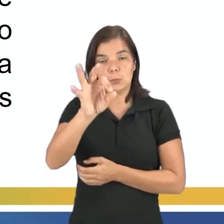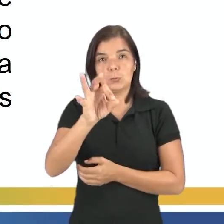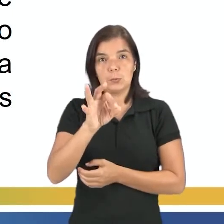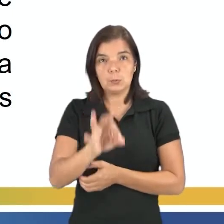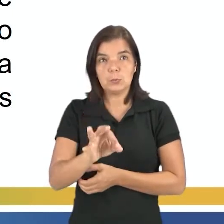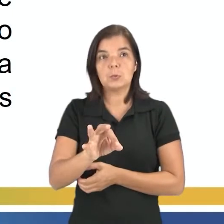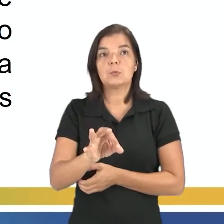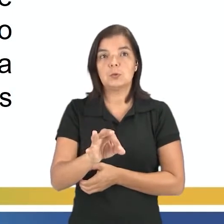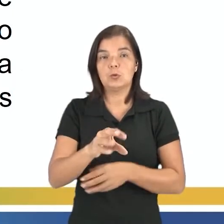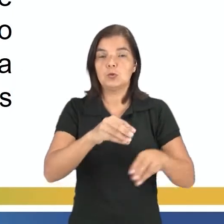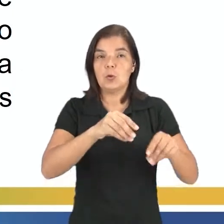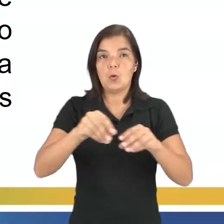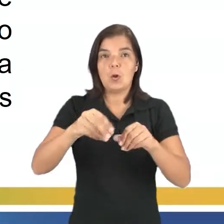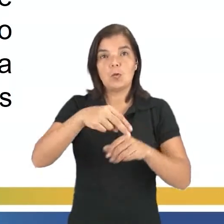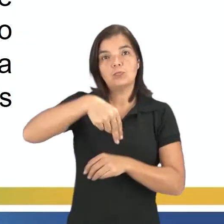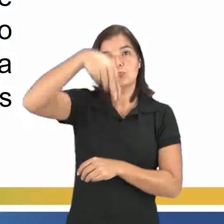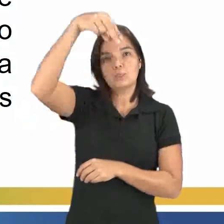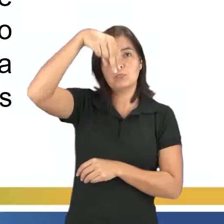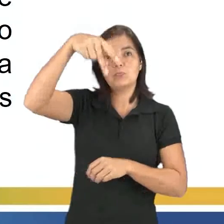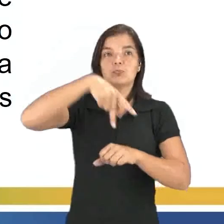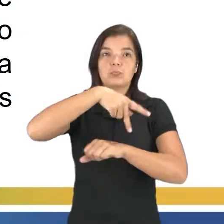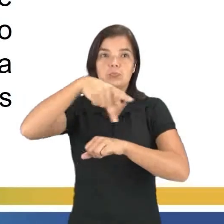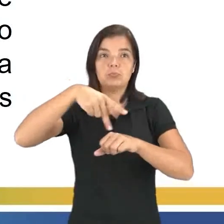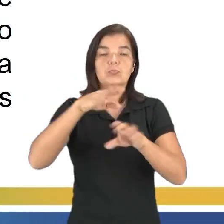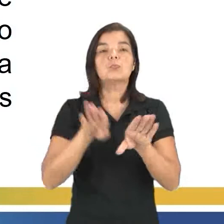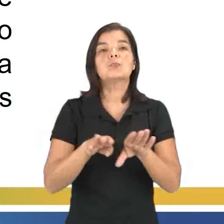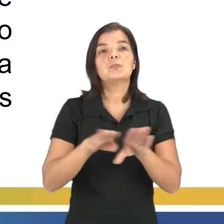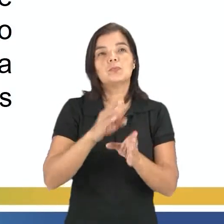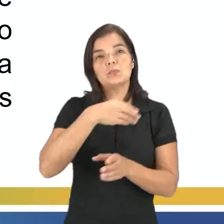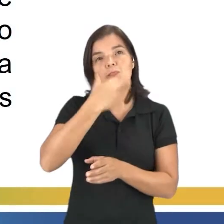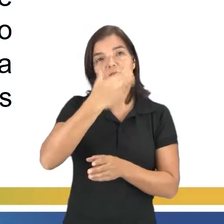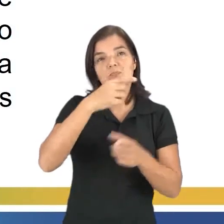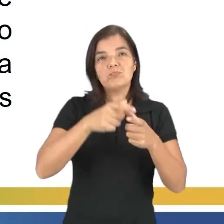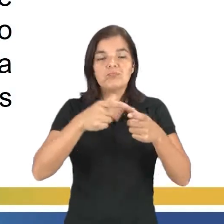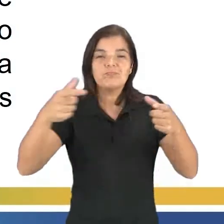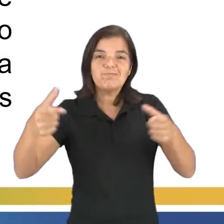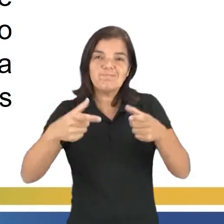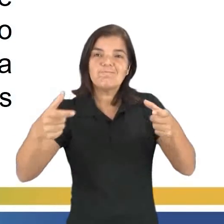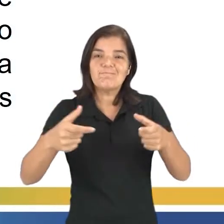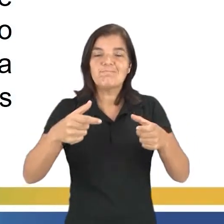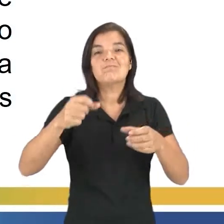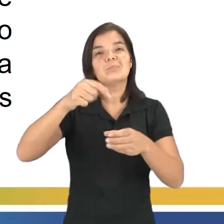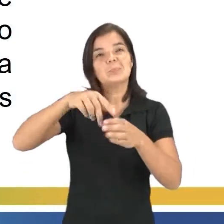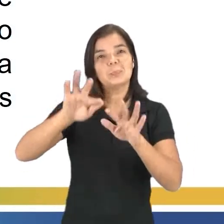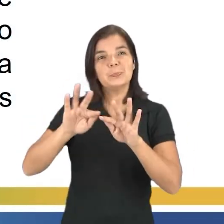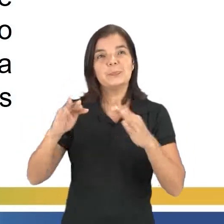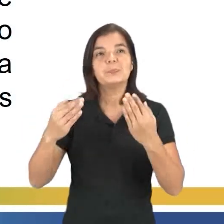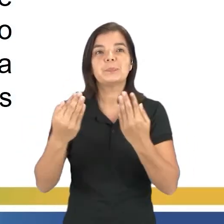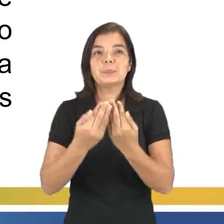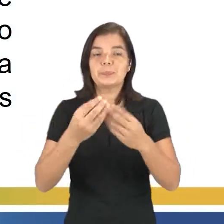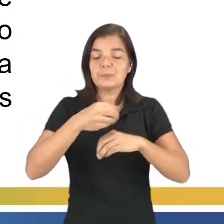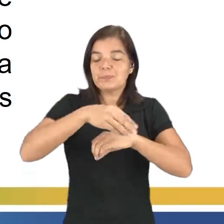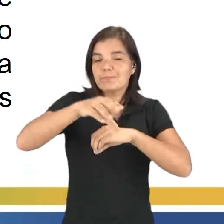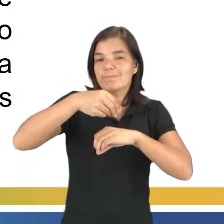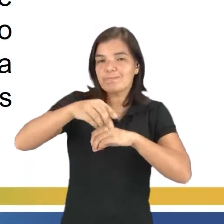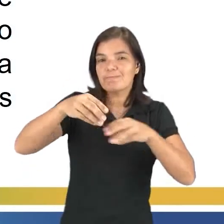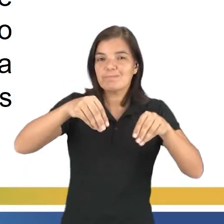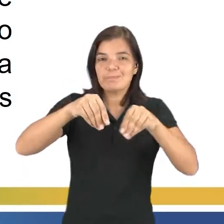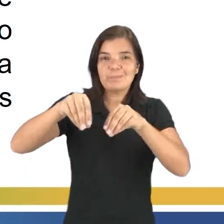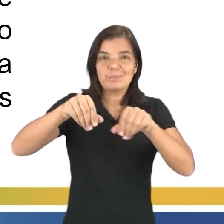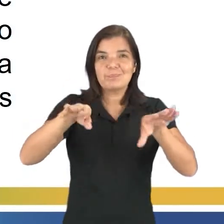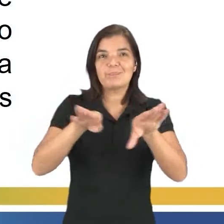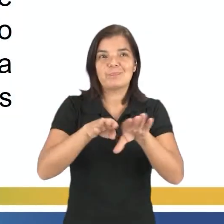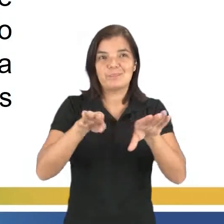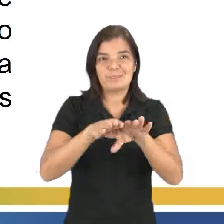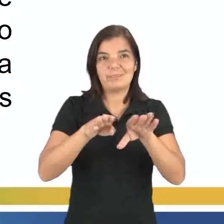mais de 80% de suas terras na região norte do país, fruto da expansão da fronteira agrícola e da difusão dos